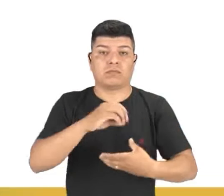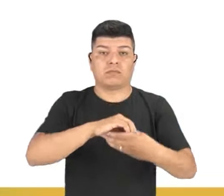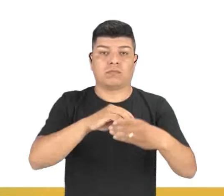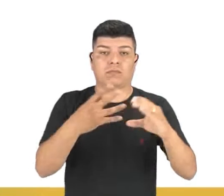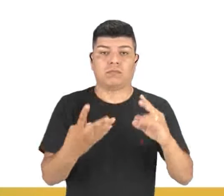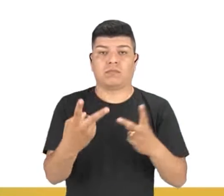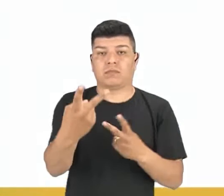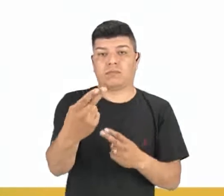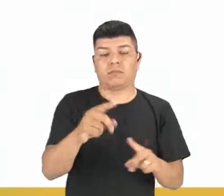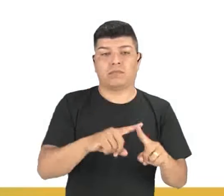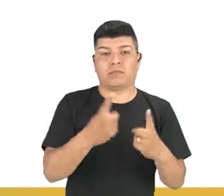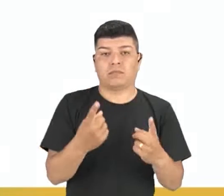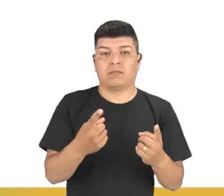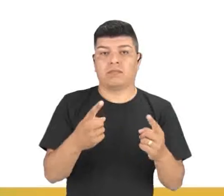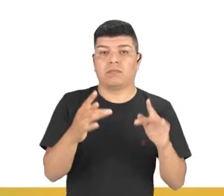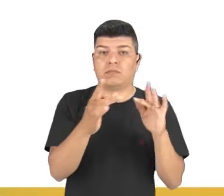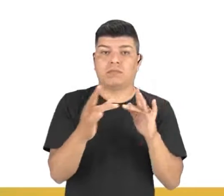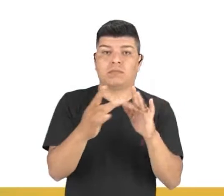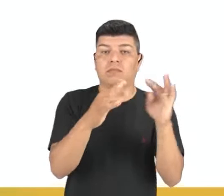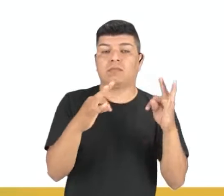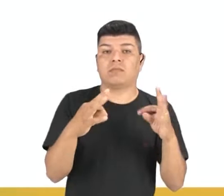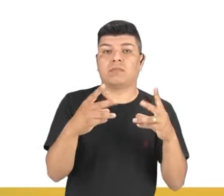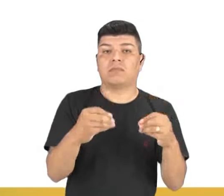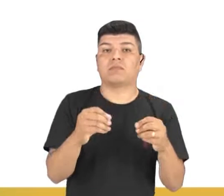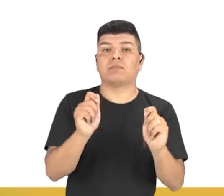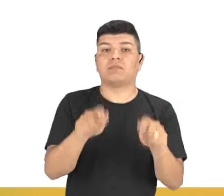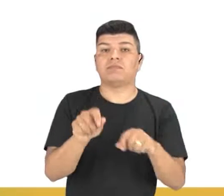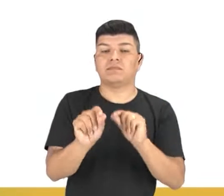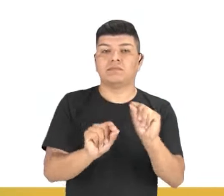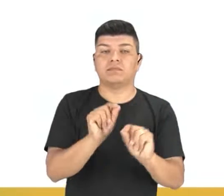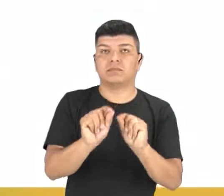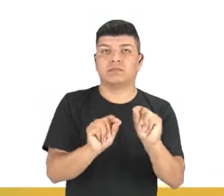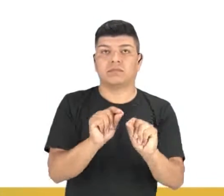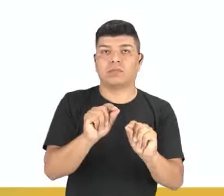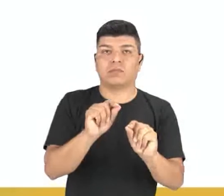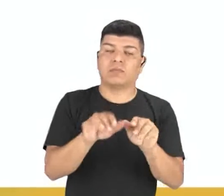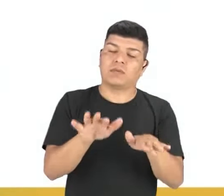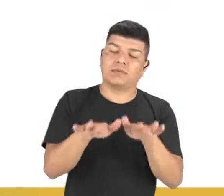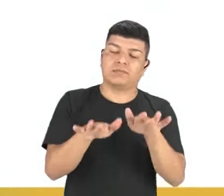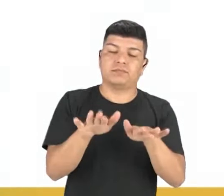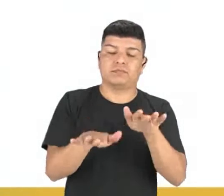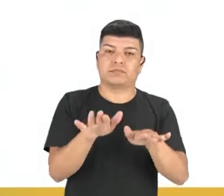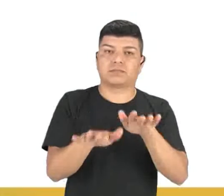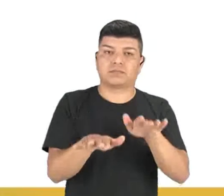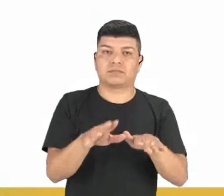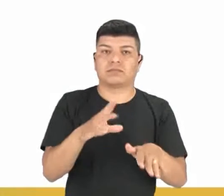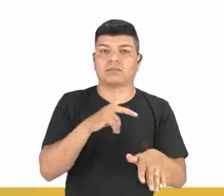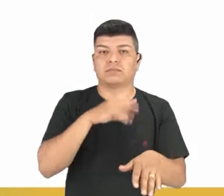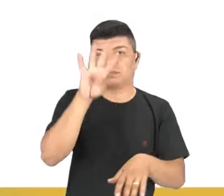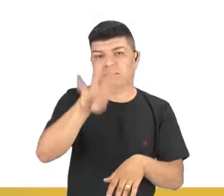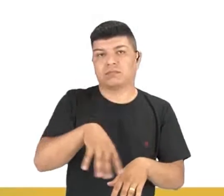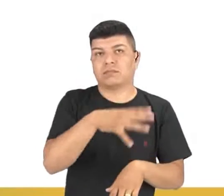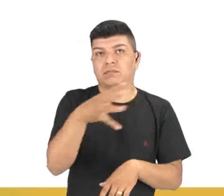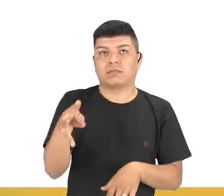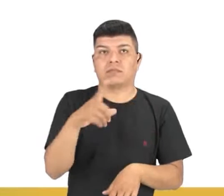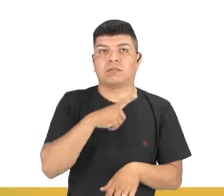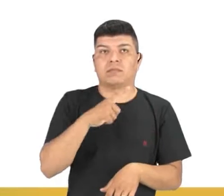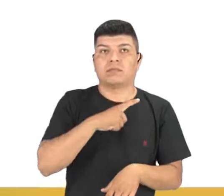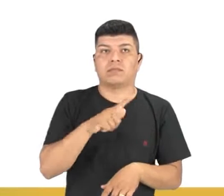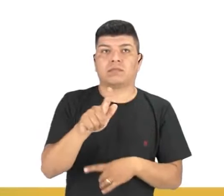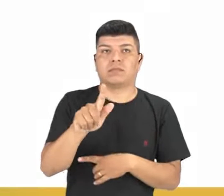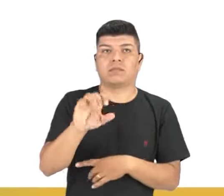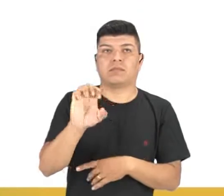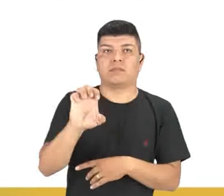mas a interação entre eles vai proporcionar variações. Então, a gente tem um esqueminha assim, ó, o gene A,